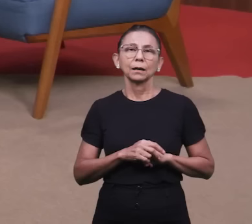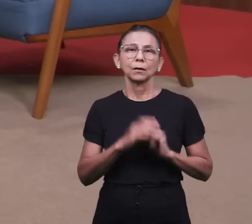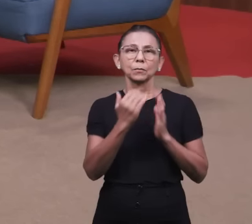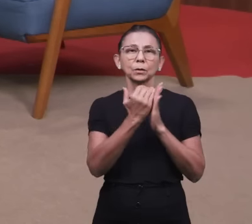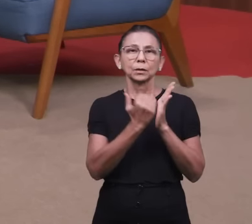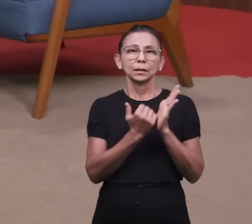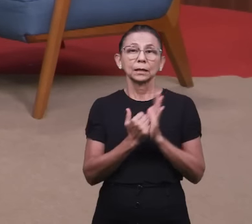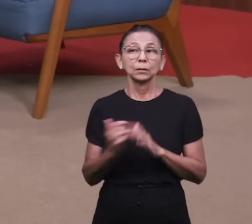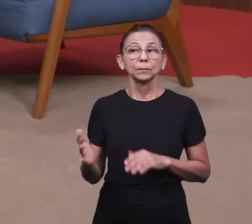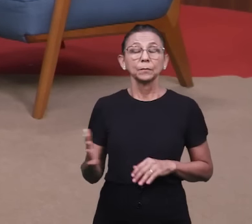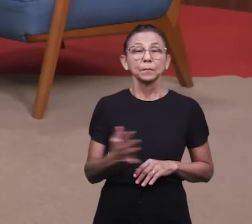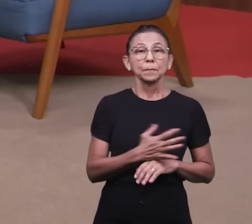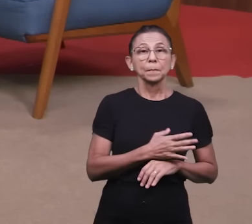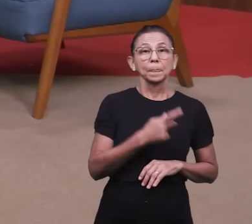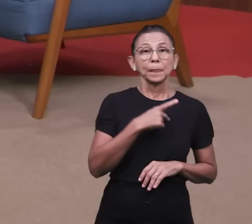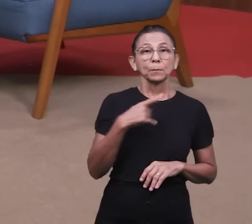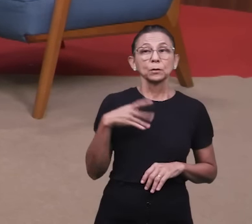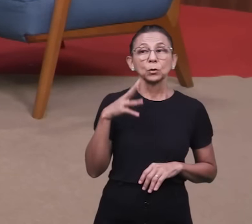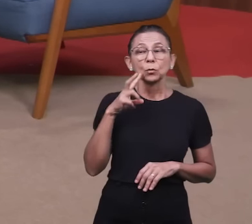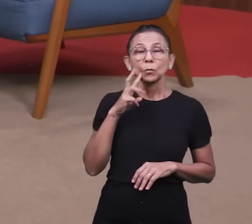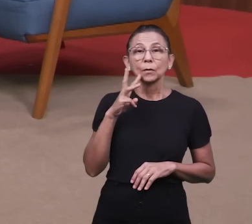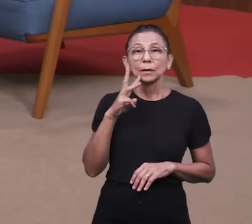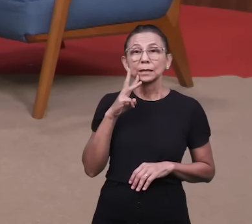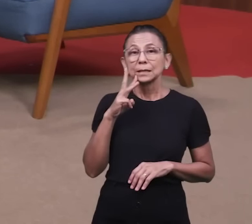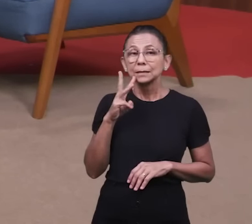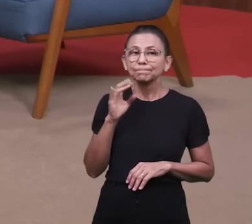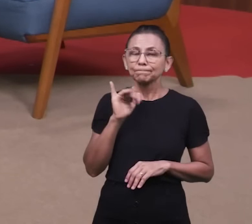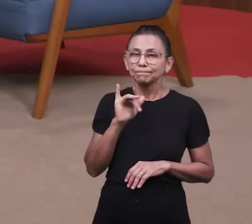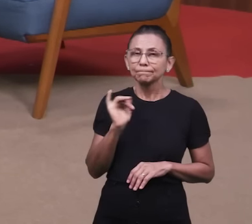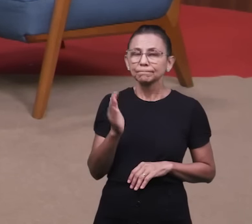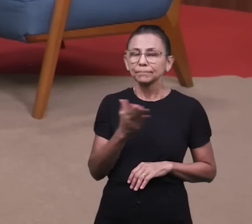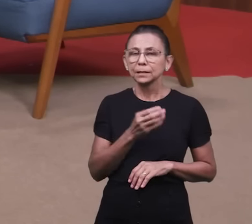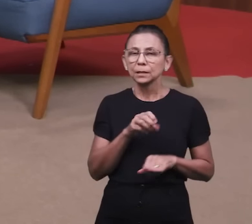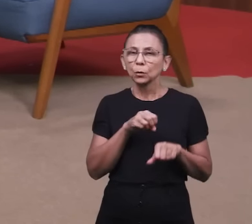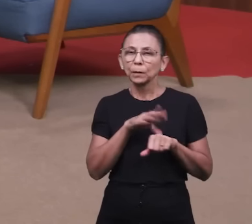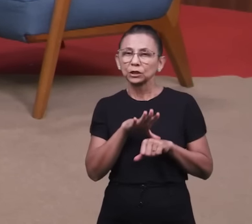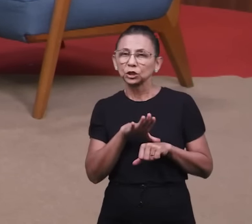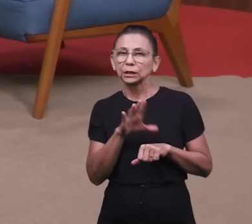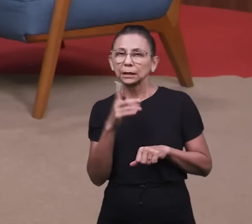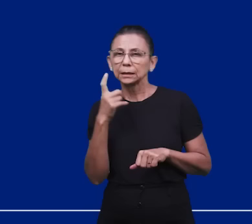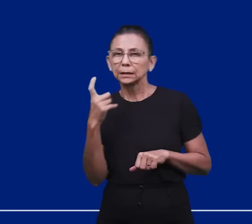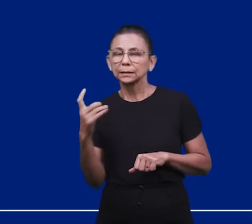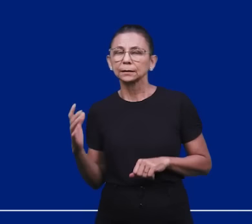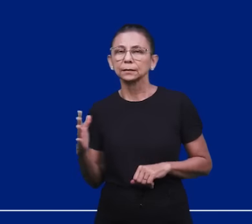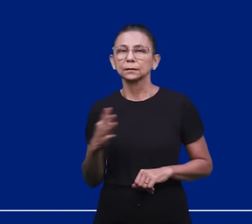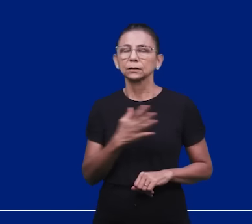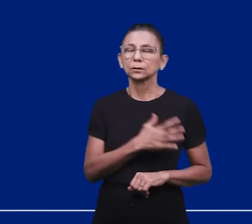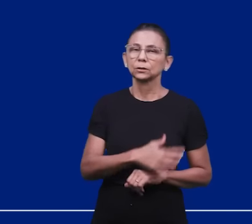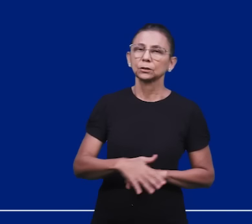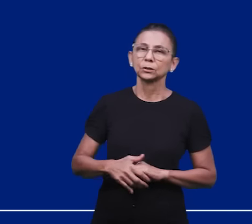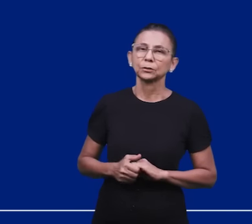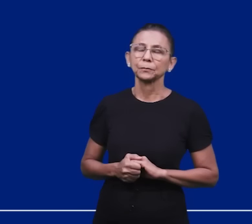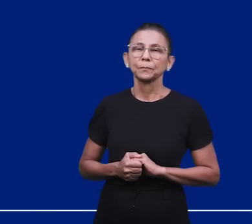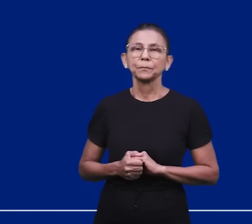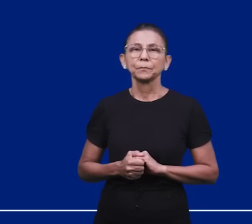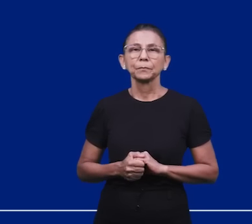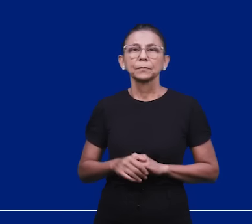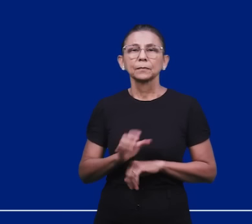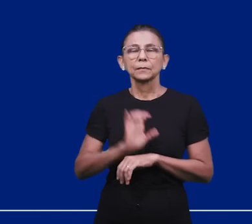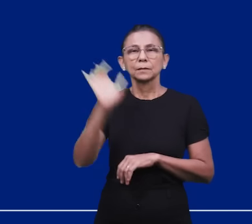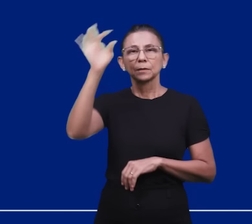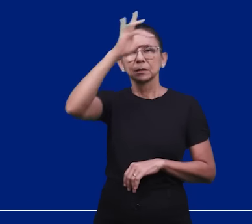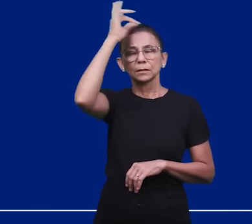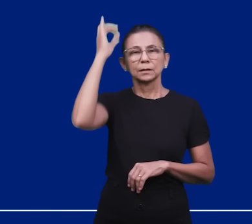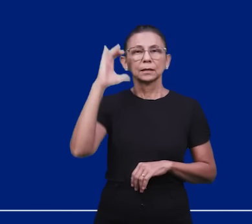no assunto aqui que a gente vai aprofundar daqui a pouquinho você vai ver mas vamos lá Reinaldo leback é de Cariacica Espírito Santo ele diz o